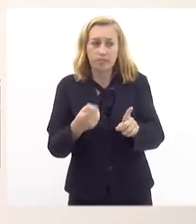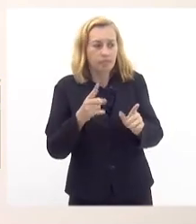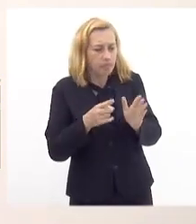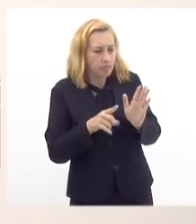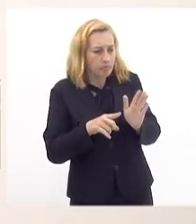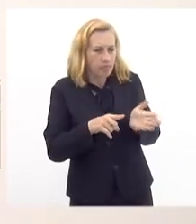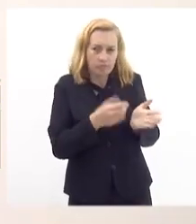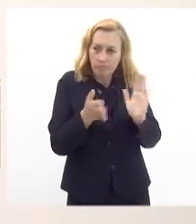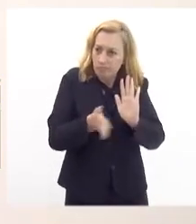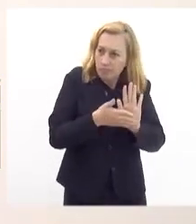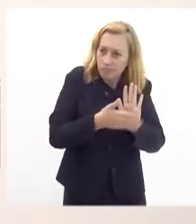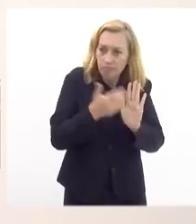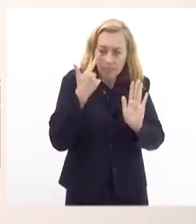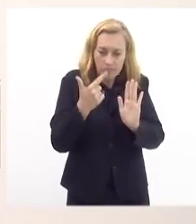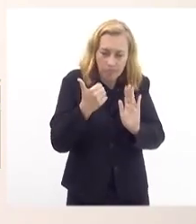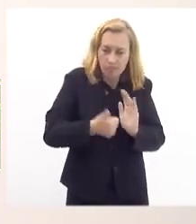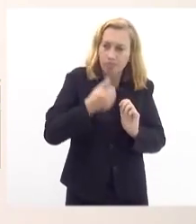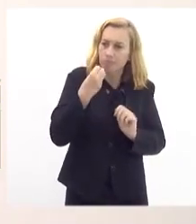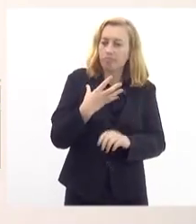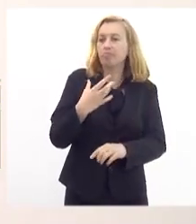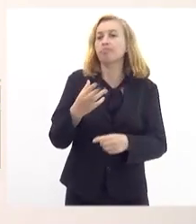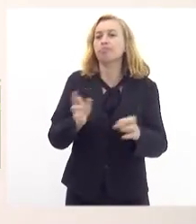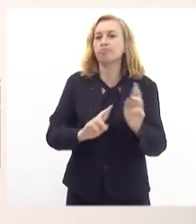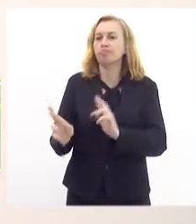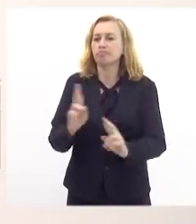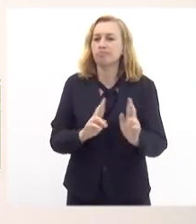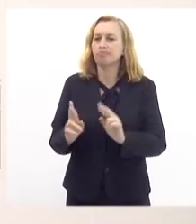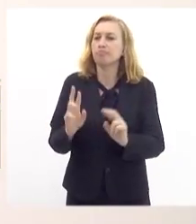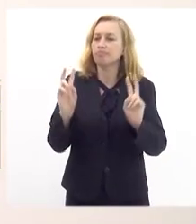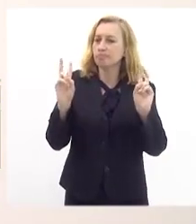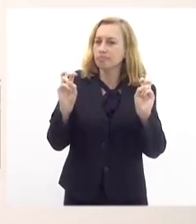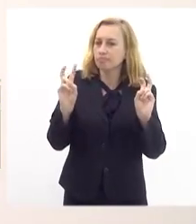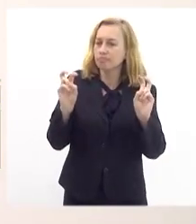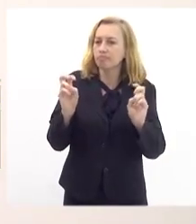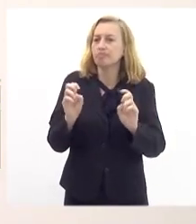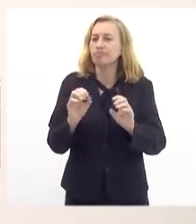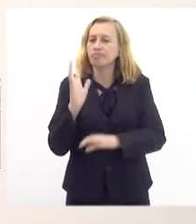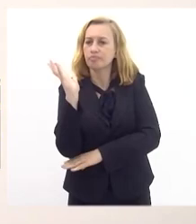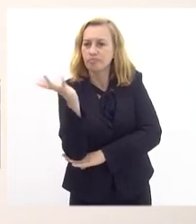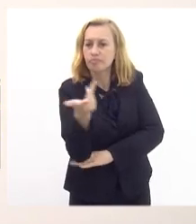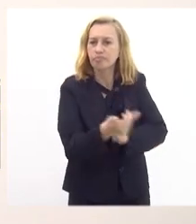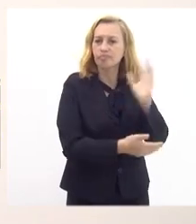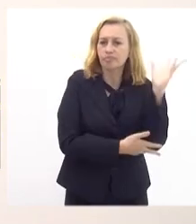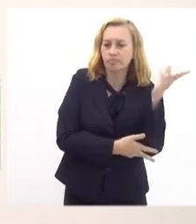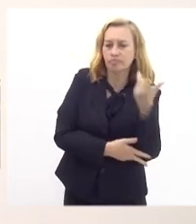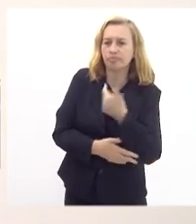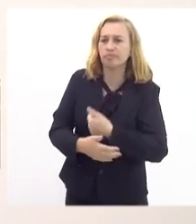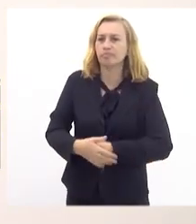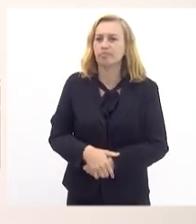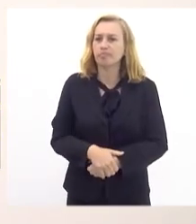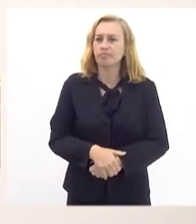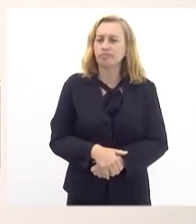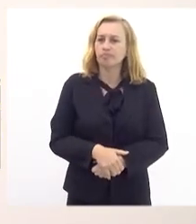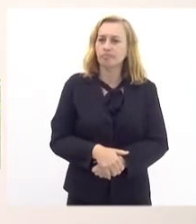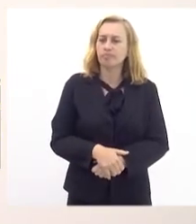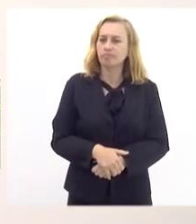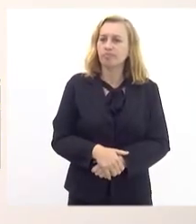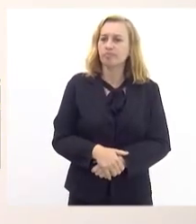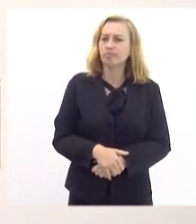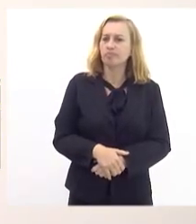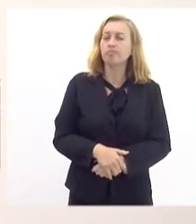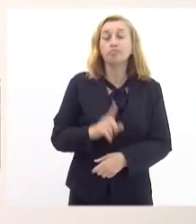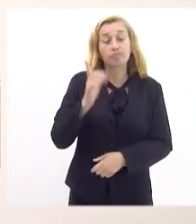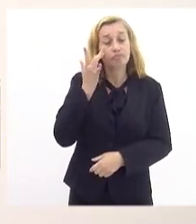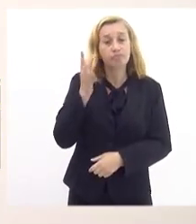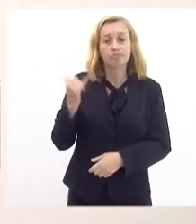proposta de fato é bem-vinda né Tem como relação à questão ambiental cenográfica que a minha área é eu